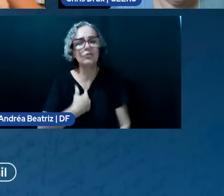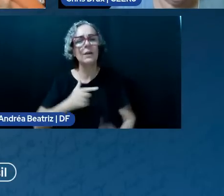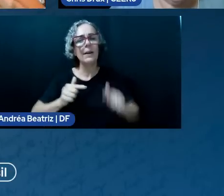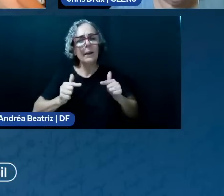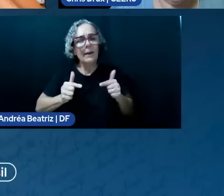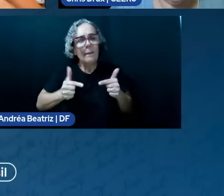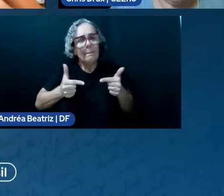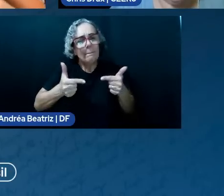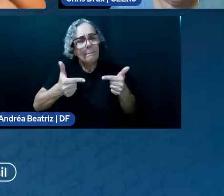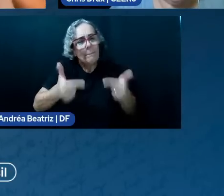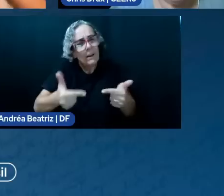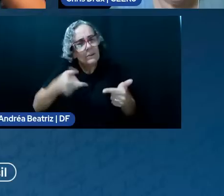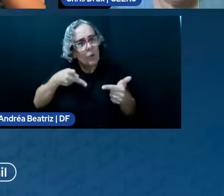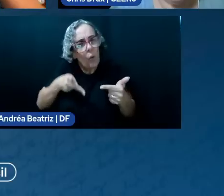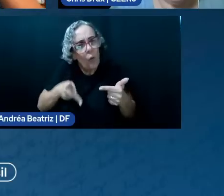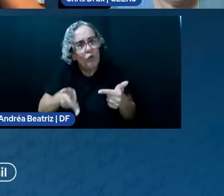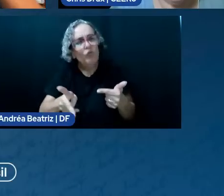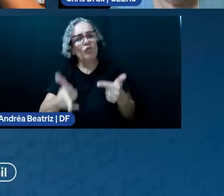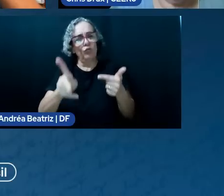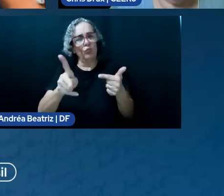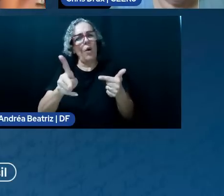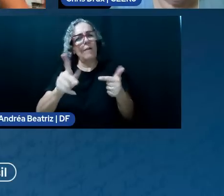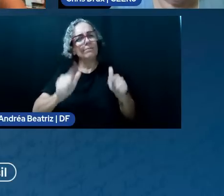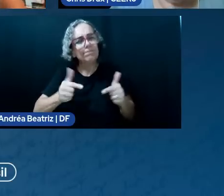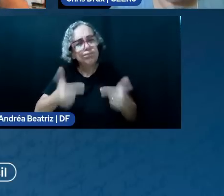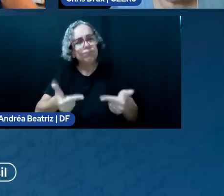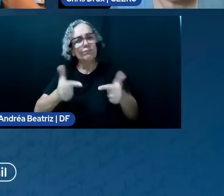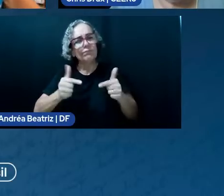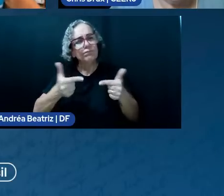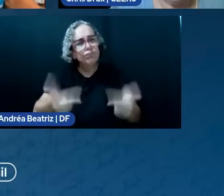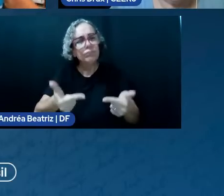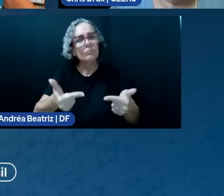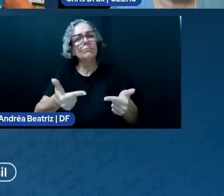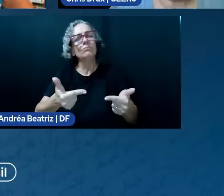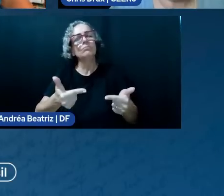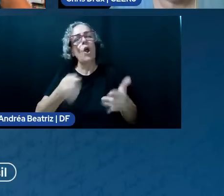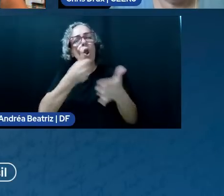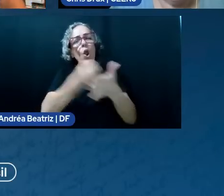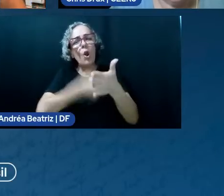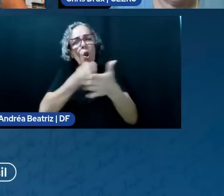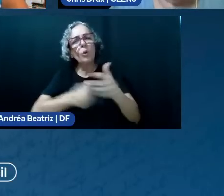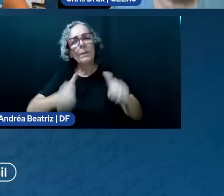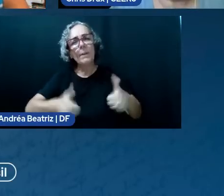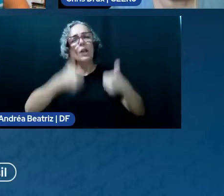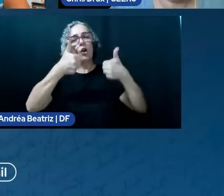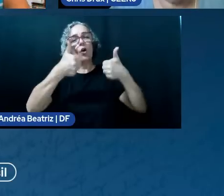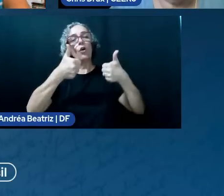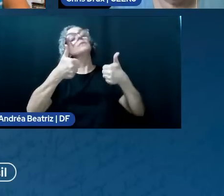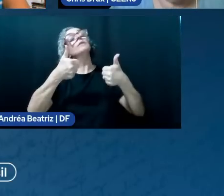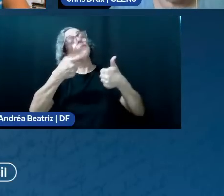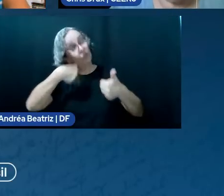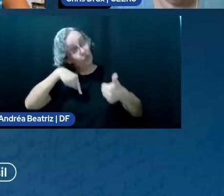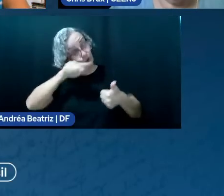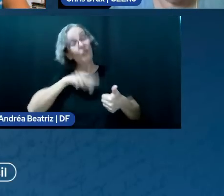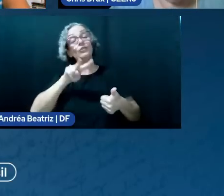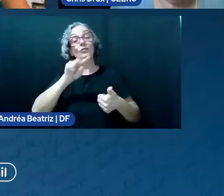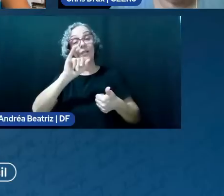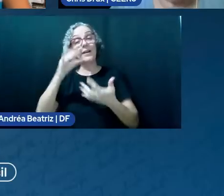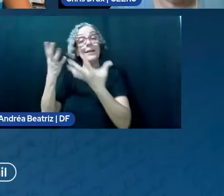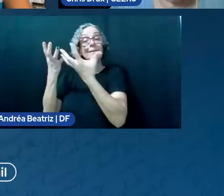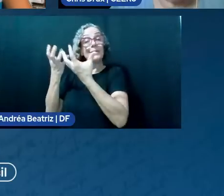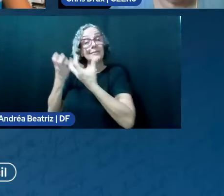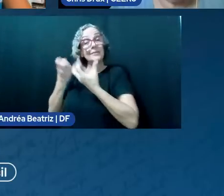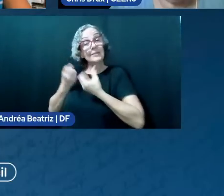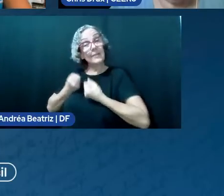nessa luta pela melhoria, nós vamos receber a afeição desses espíritos bons,